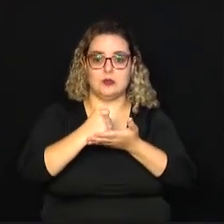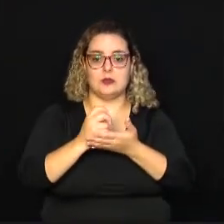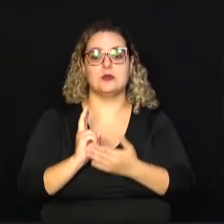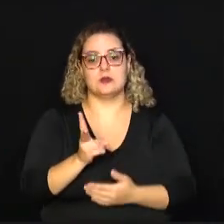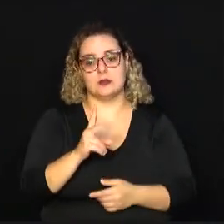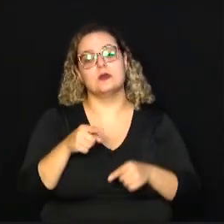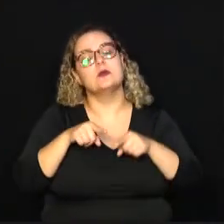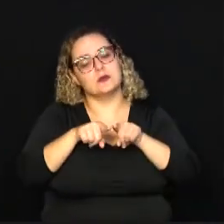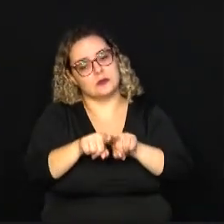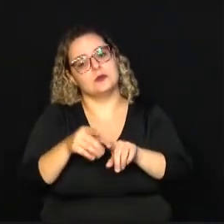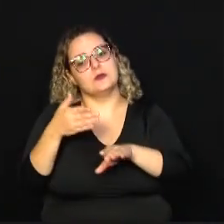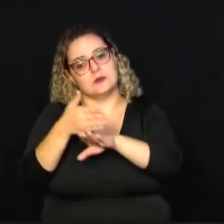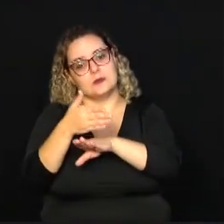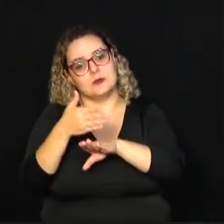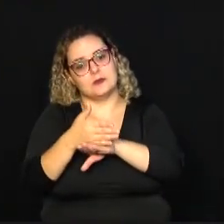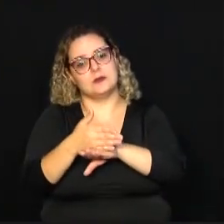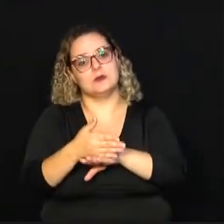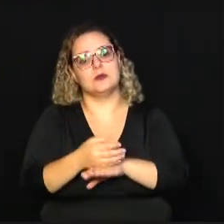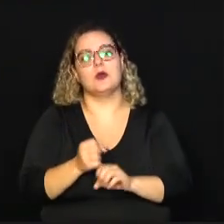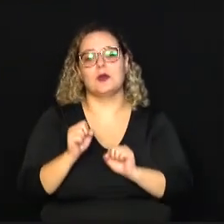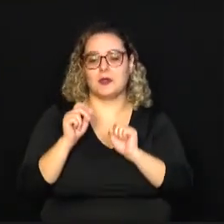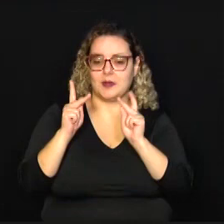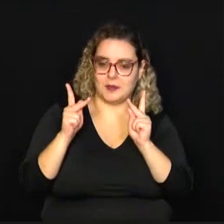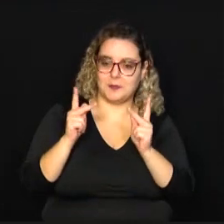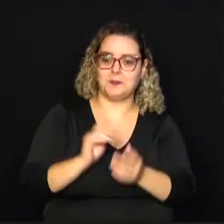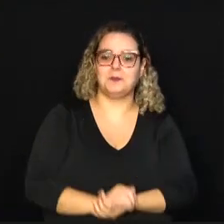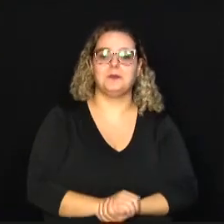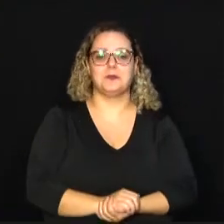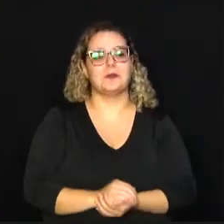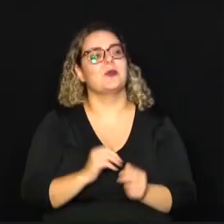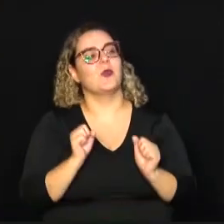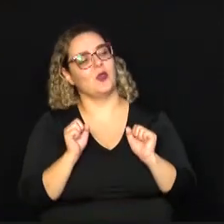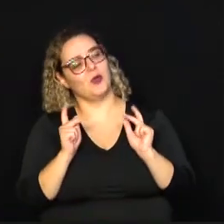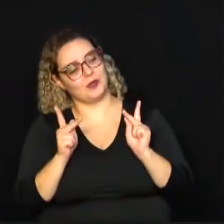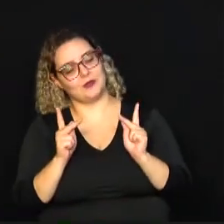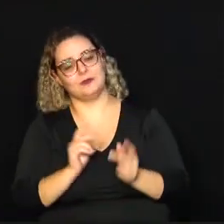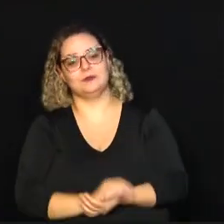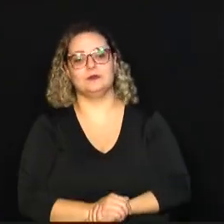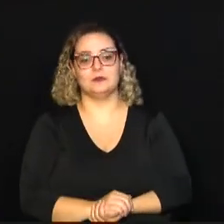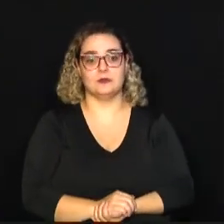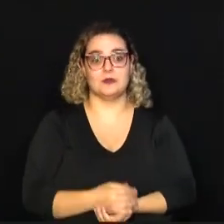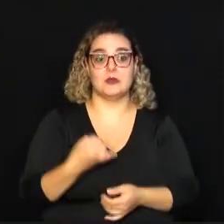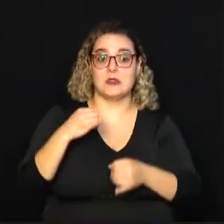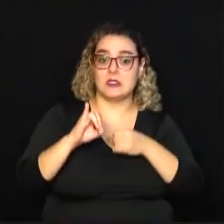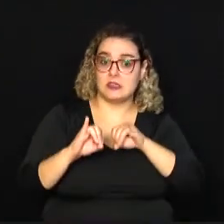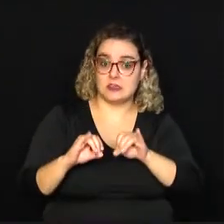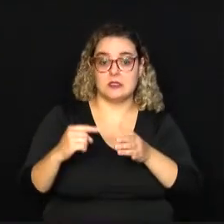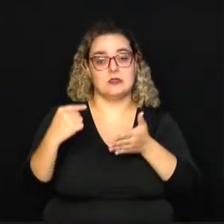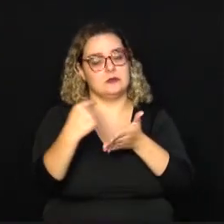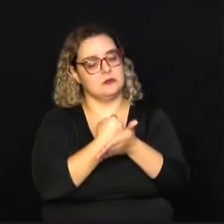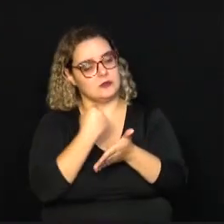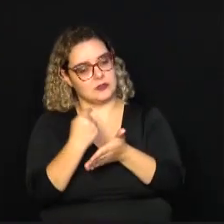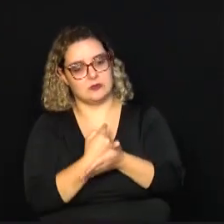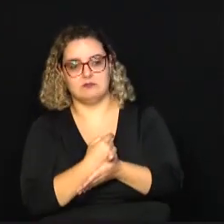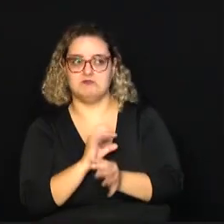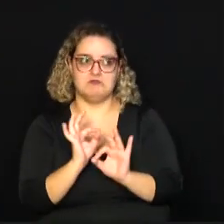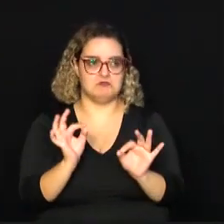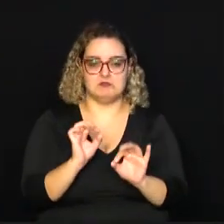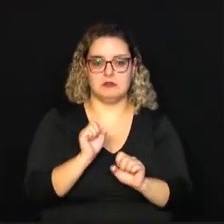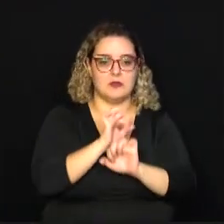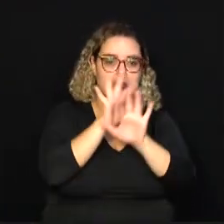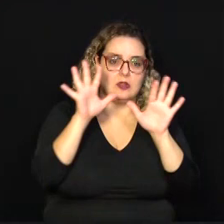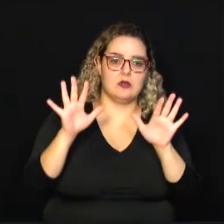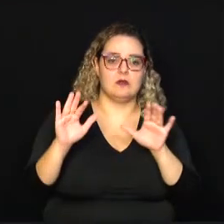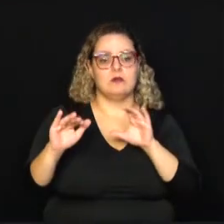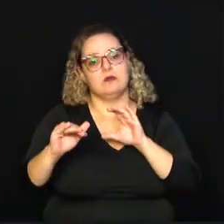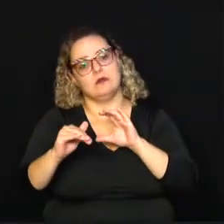com a sua participação, tá bom? Qualquer coisa, pessoal, se alguma questão não ficou muito bem respondida, dá um toque para a